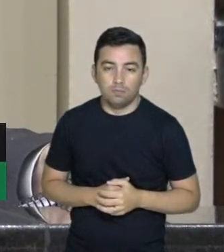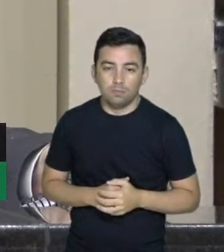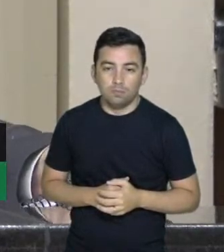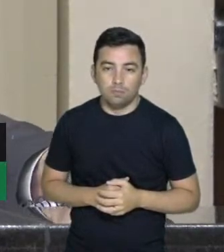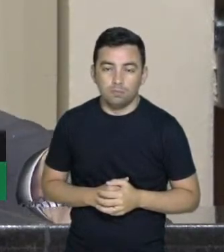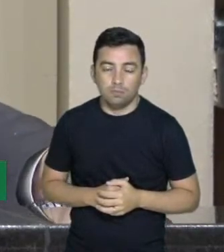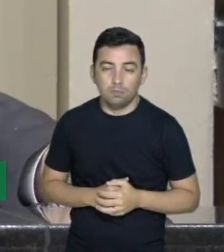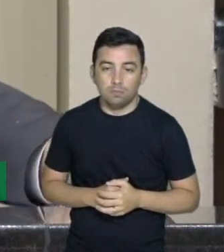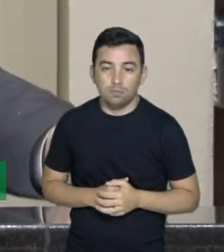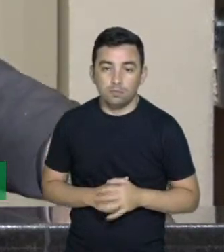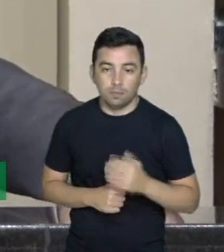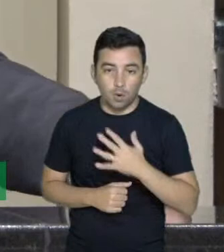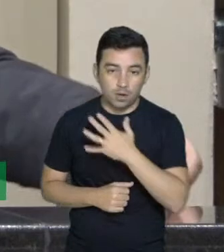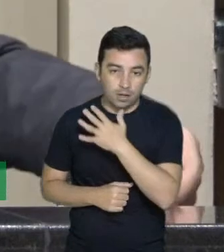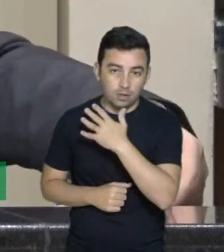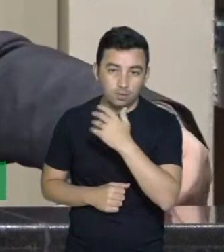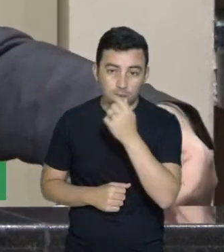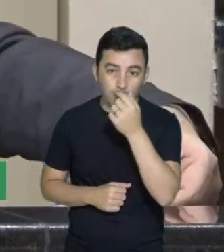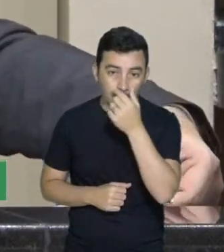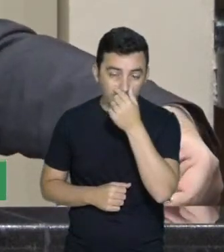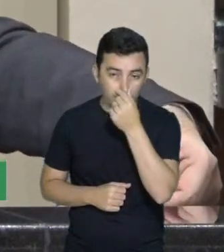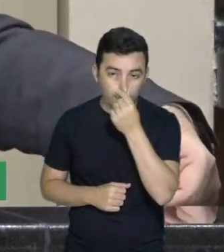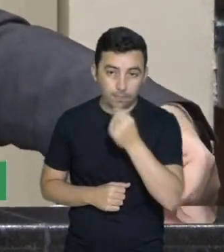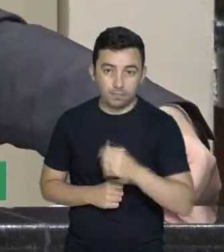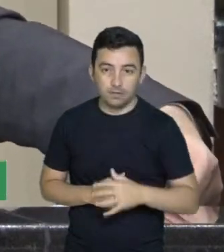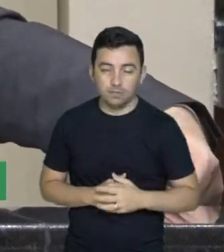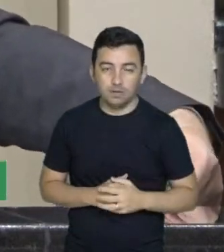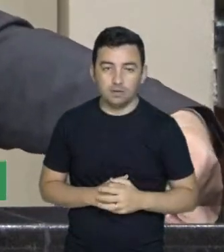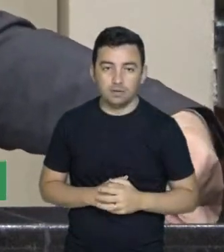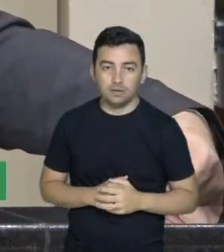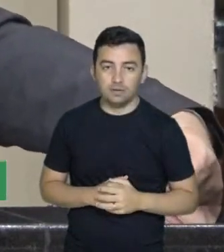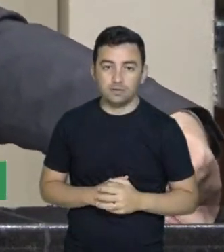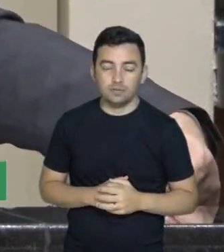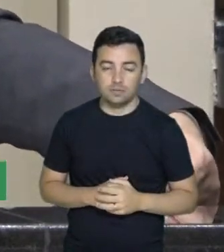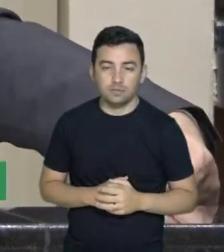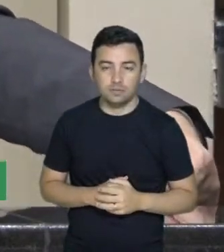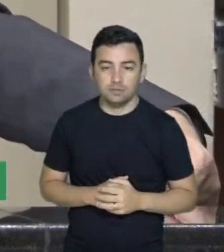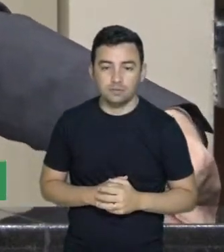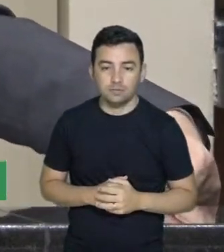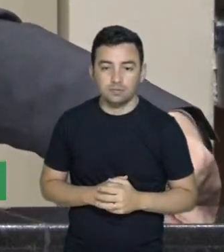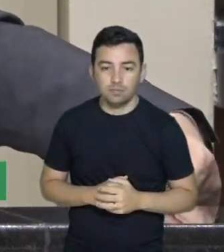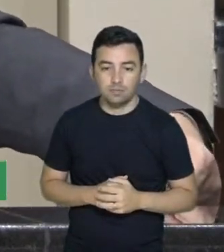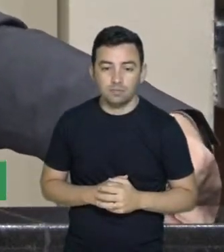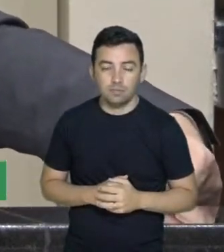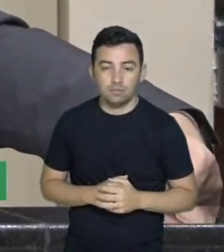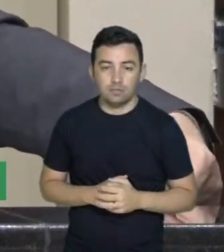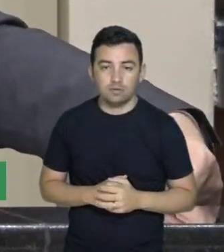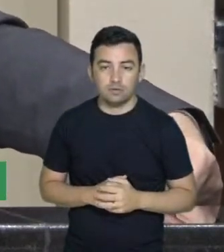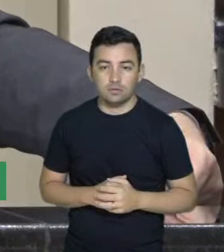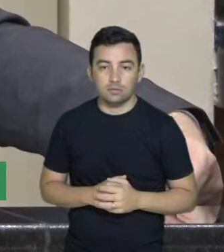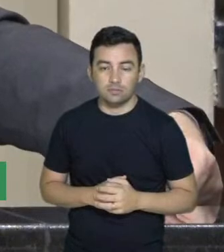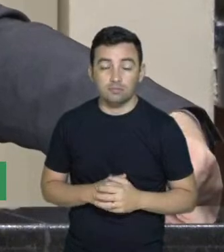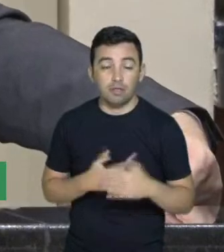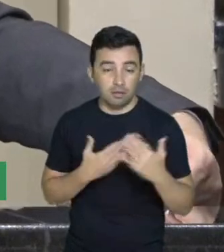Fernandes. Estava procurando um amigo no plenário. Vossa Excelência,